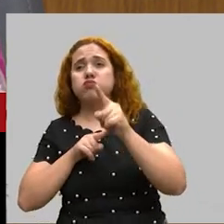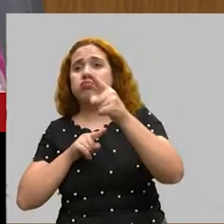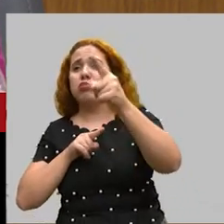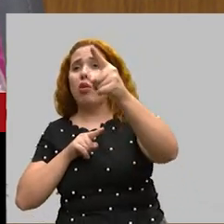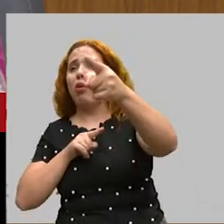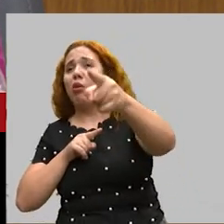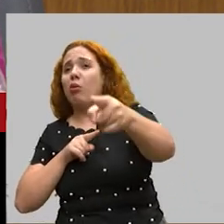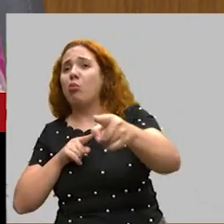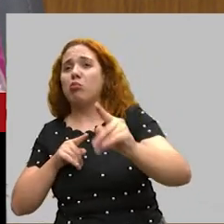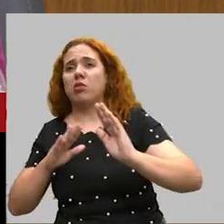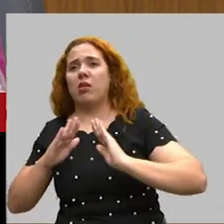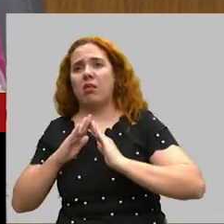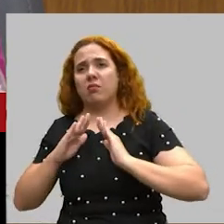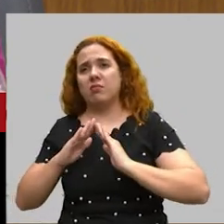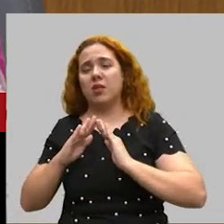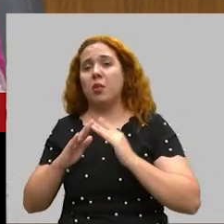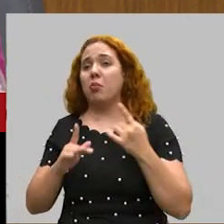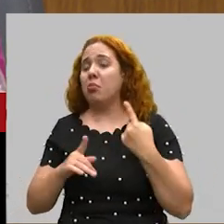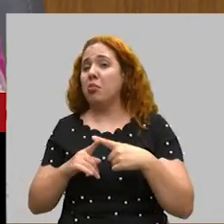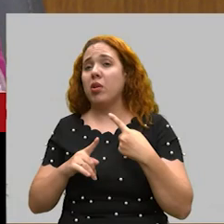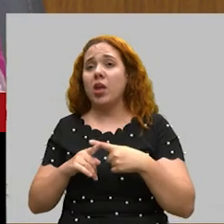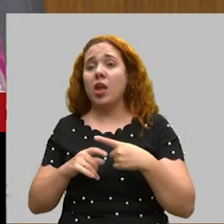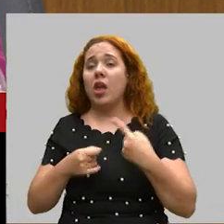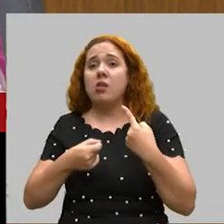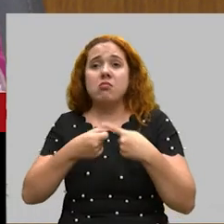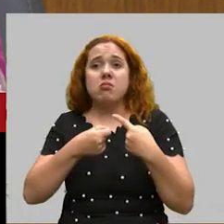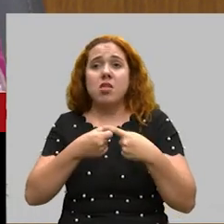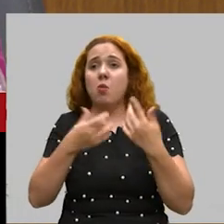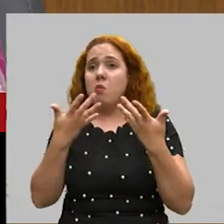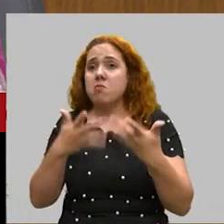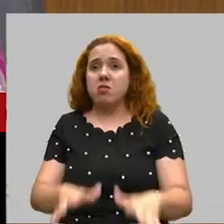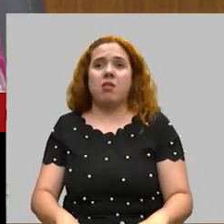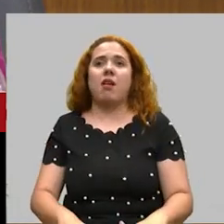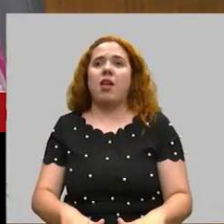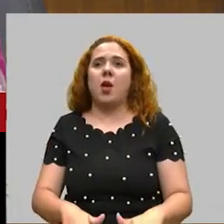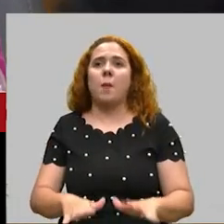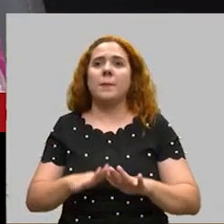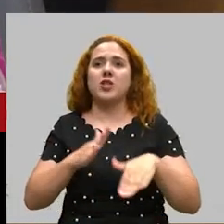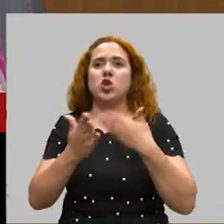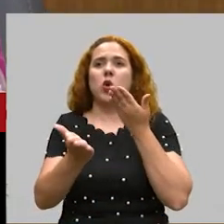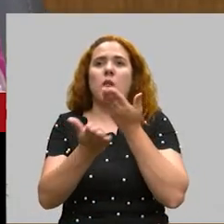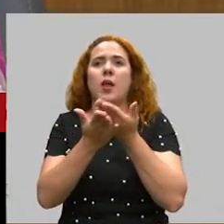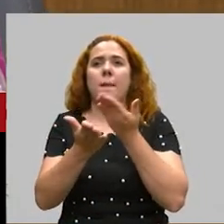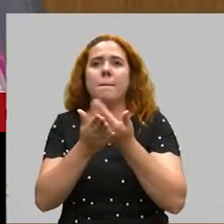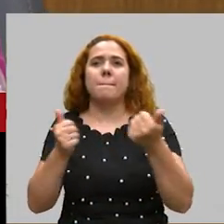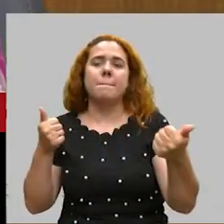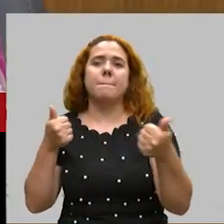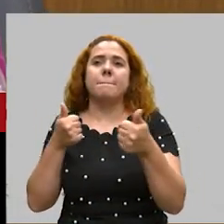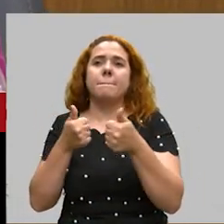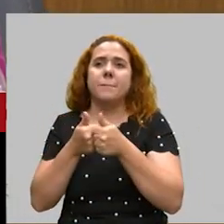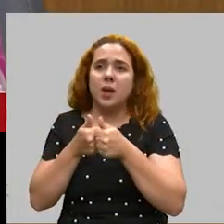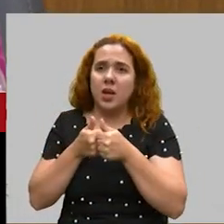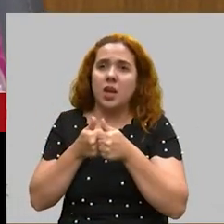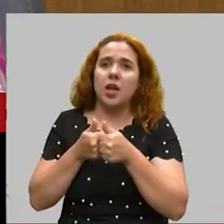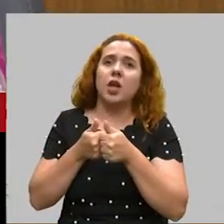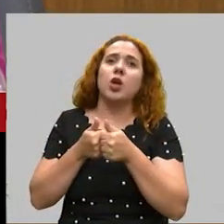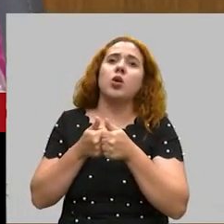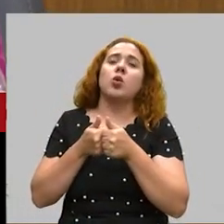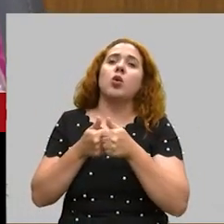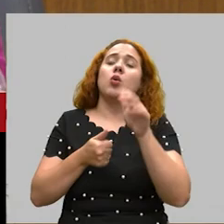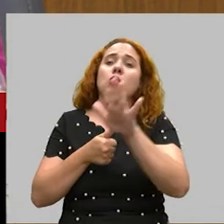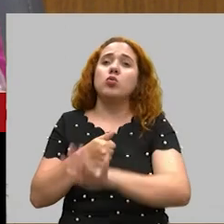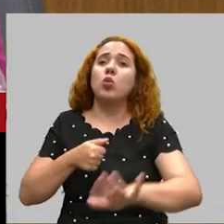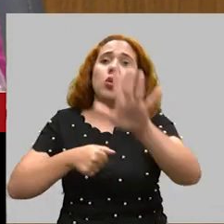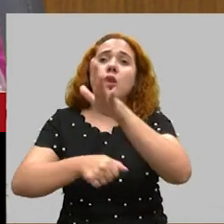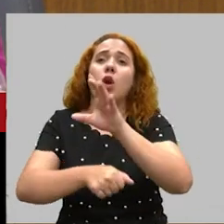comunidade porque o município não quer garantir uma escola com a com a coordenação pedagógica com toda a estrutura